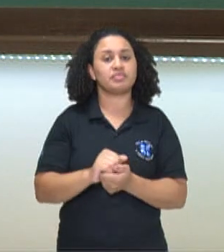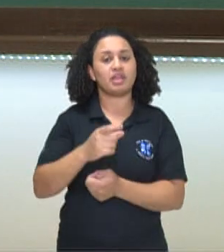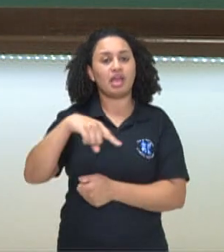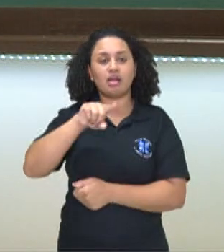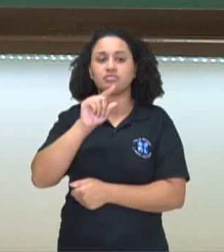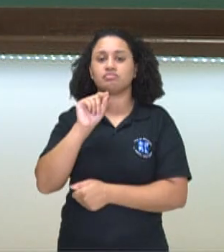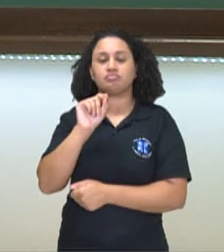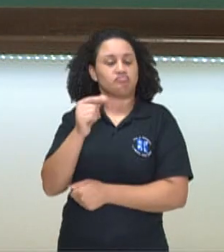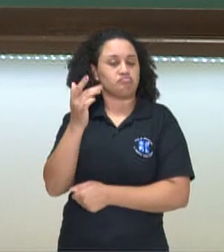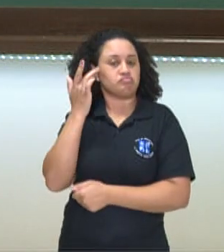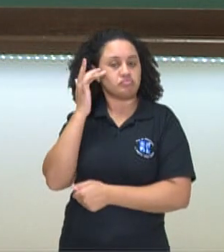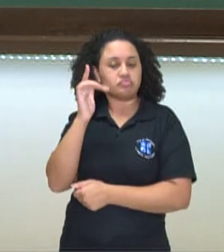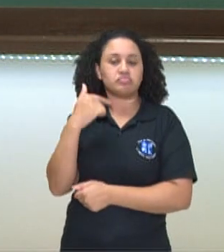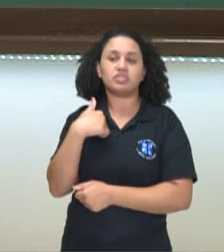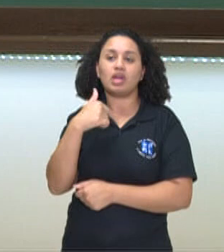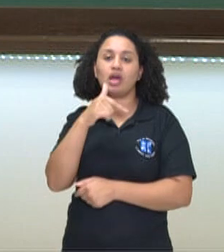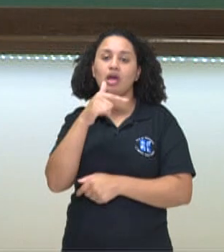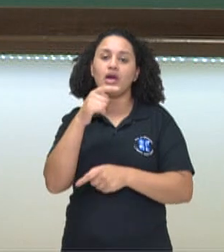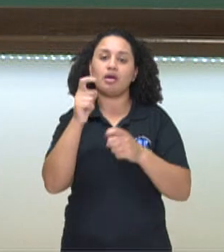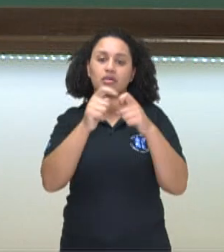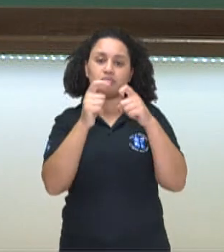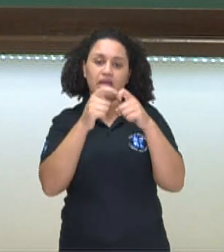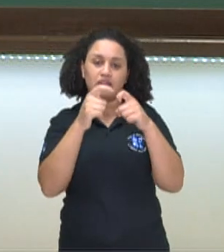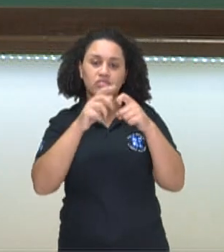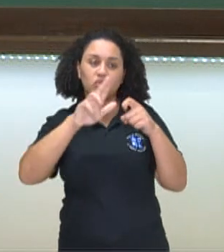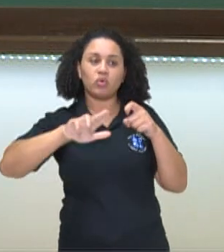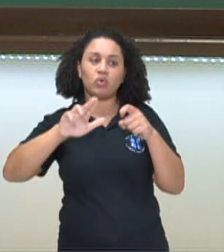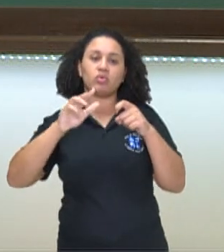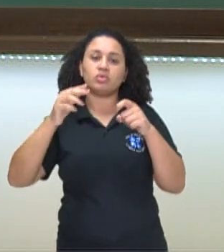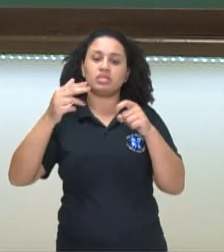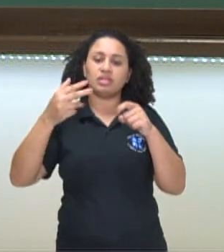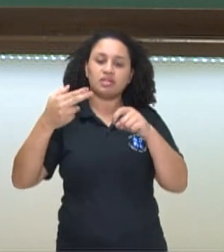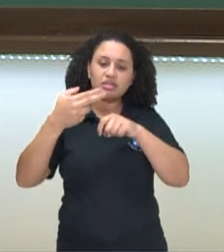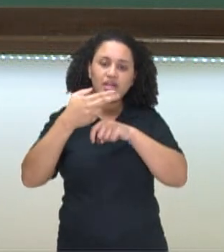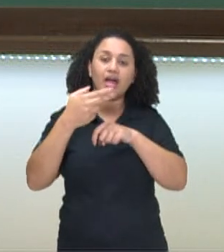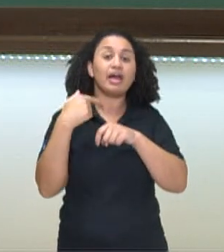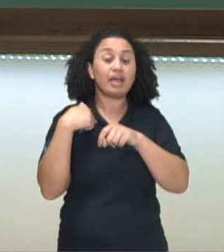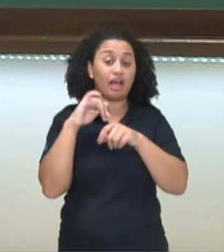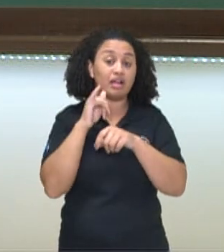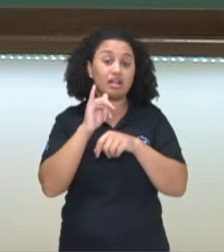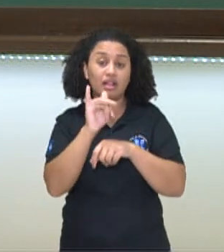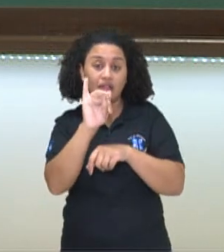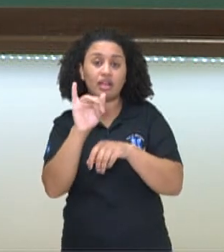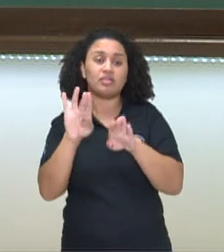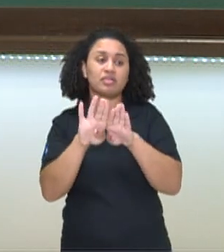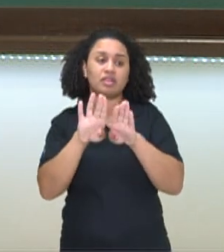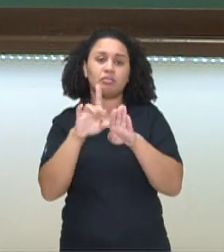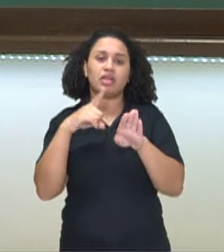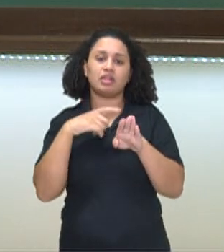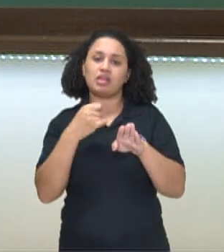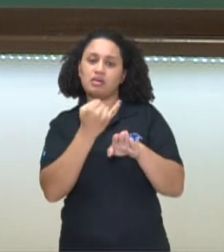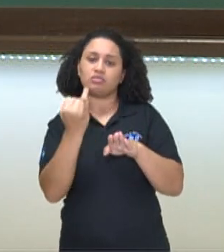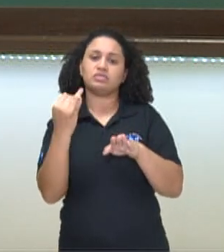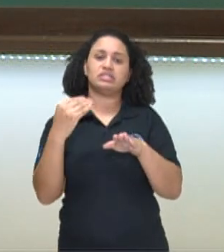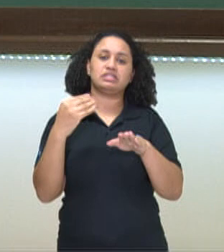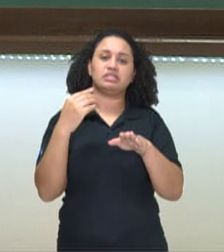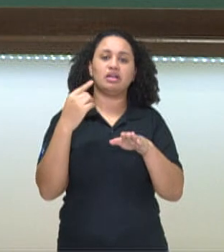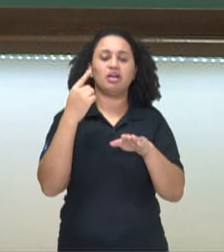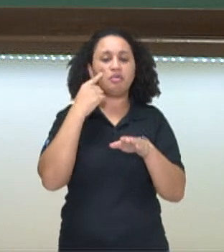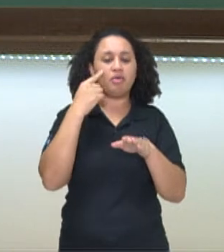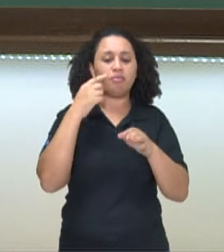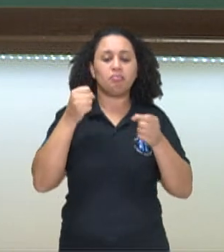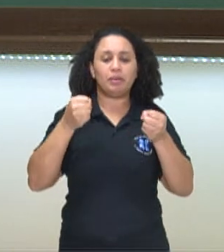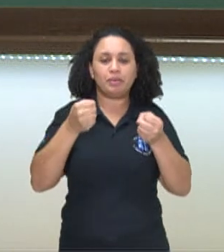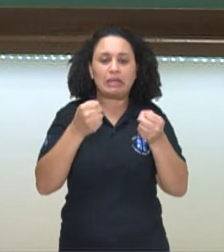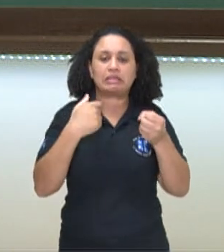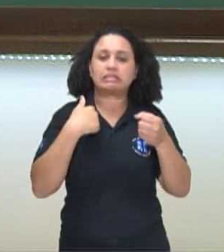hospital, às vezes o médico usa um bisturi que é elétrico, e também tem ainda os medidores elétricos, né? Tem um